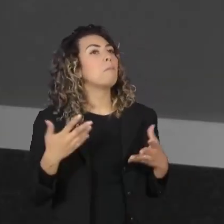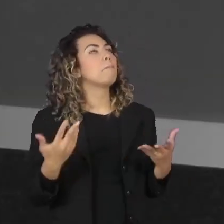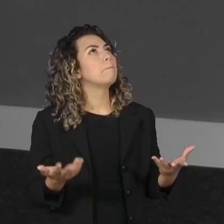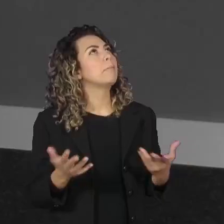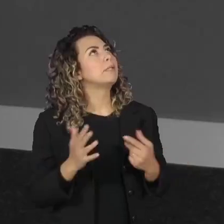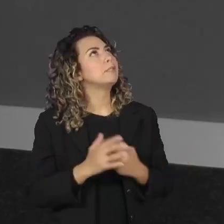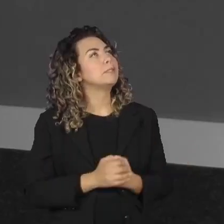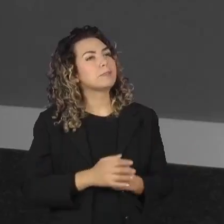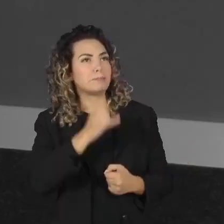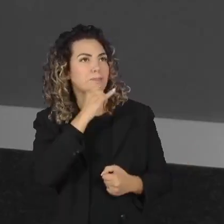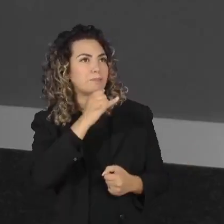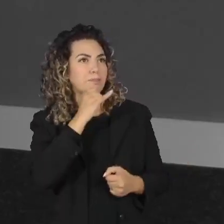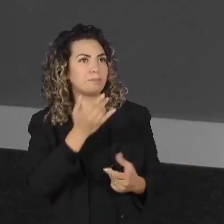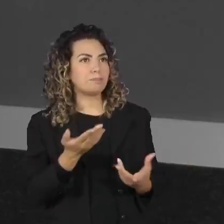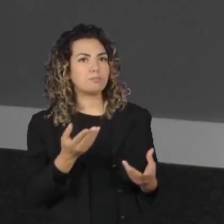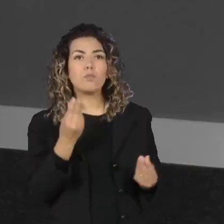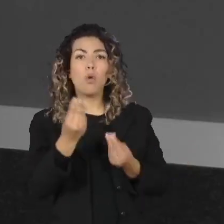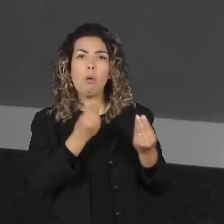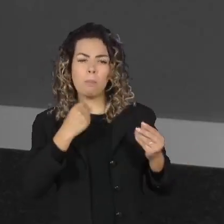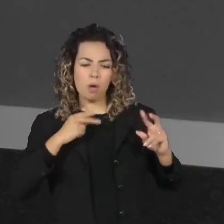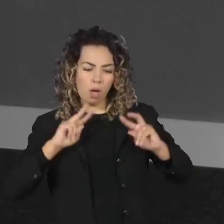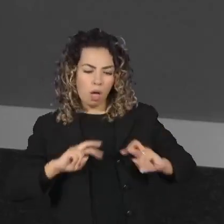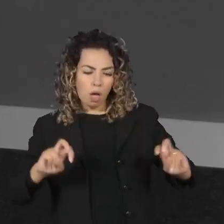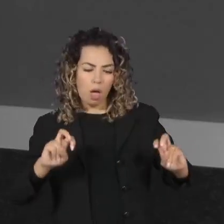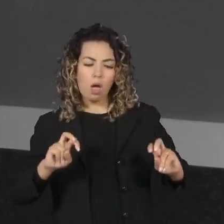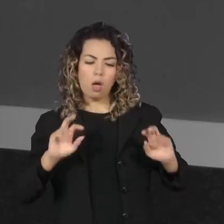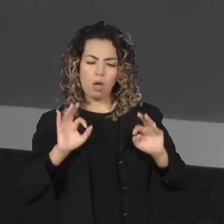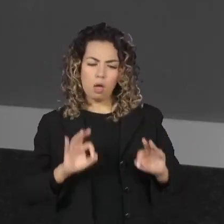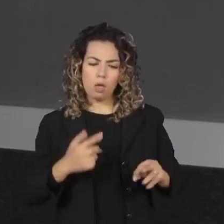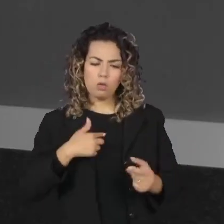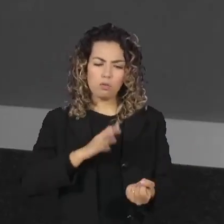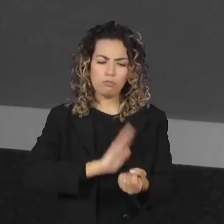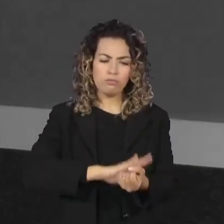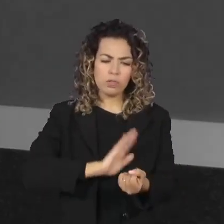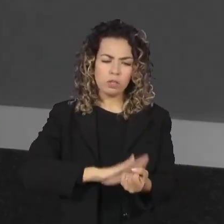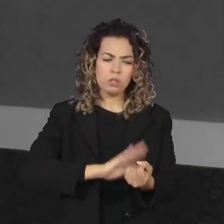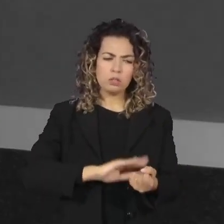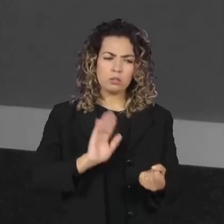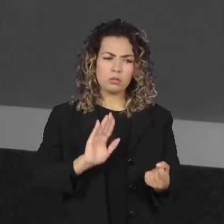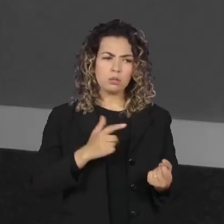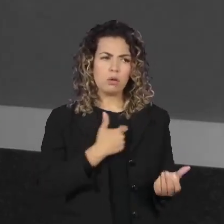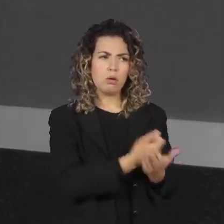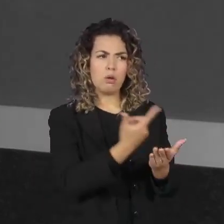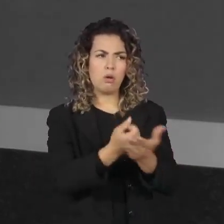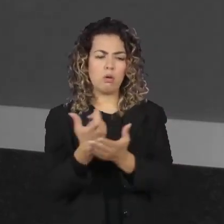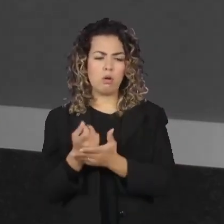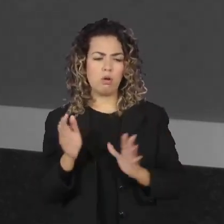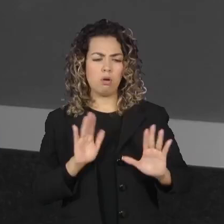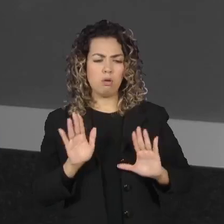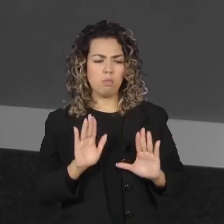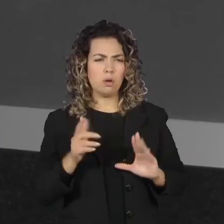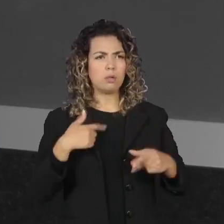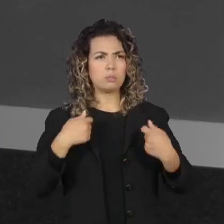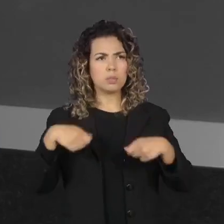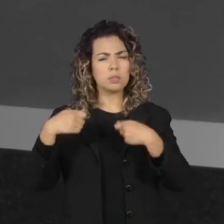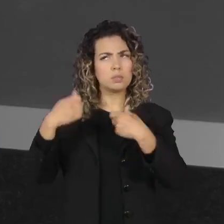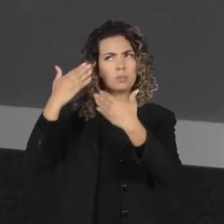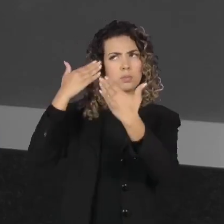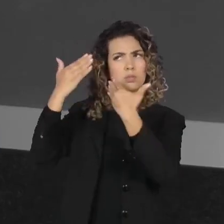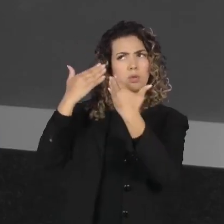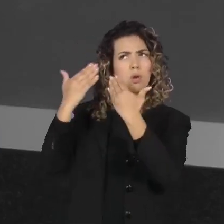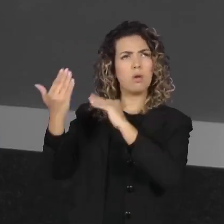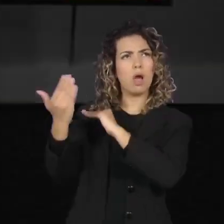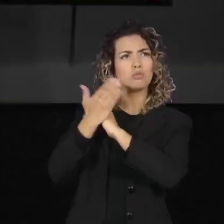fica evidente e estabelecido? Preciso buscar ajuda porque não tenho mais condições de me controlar e